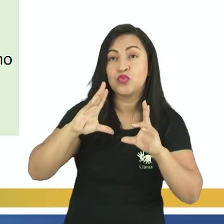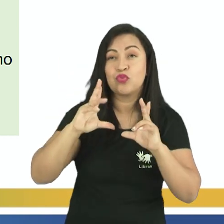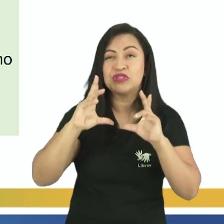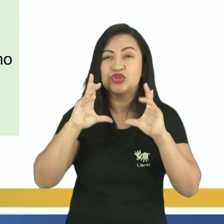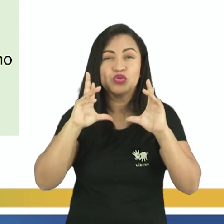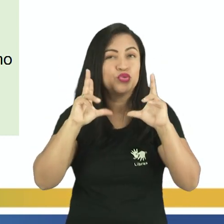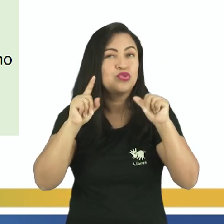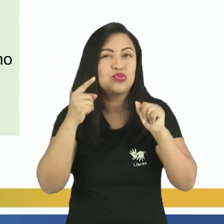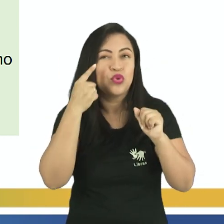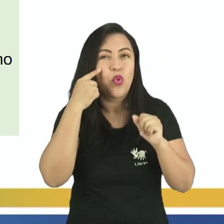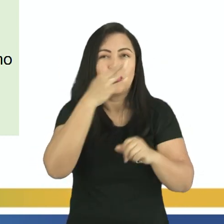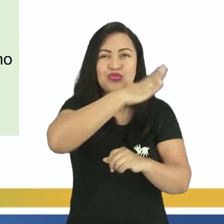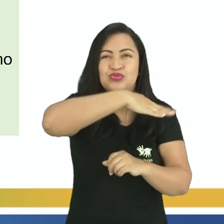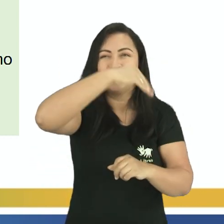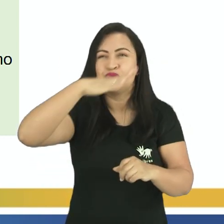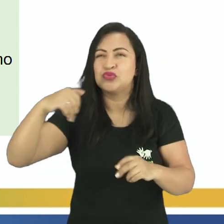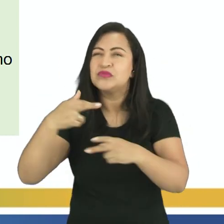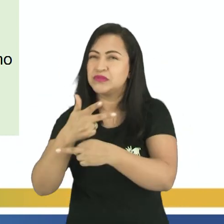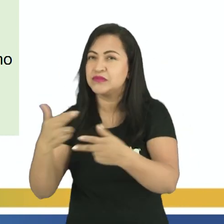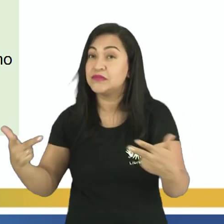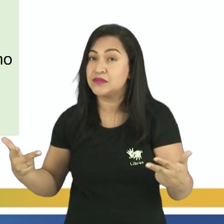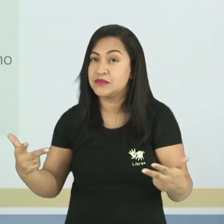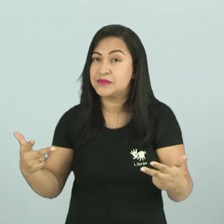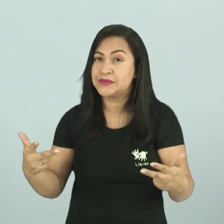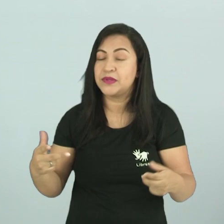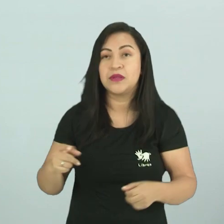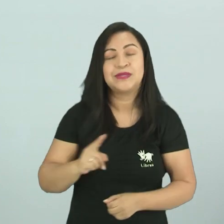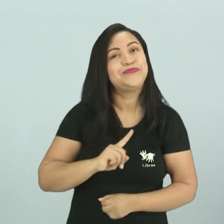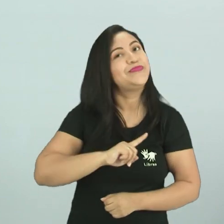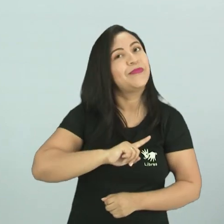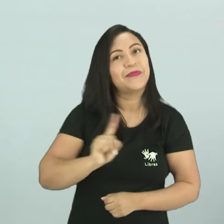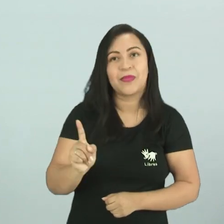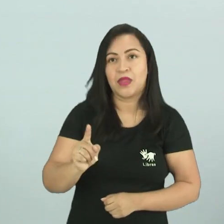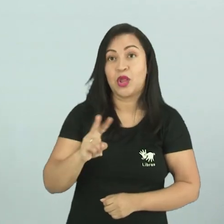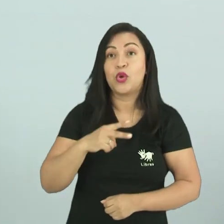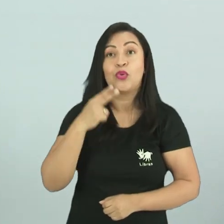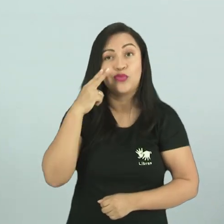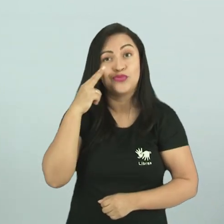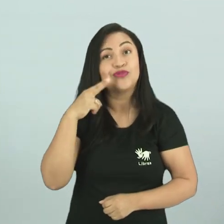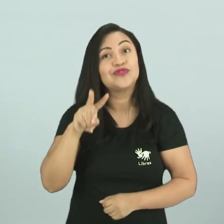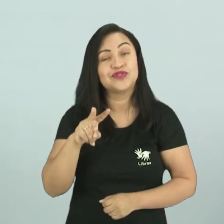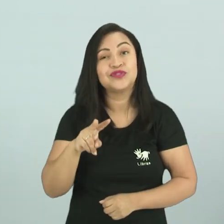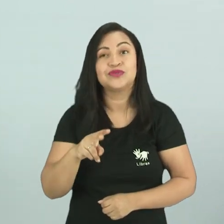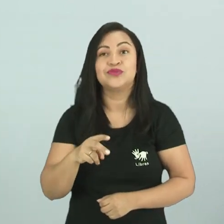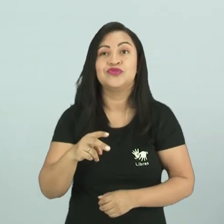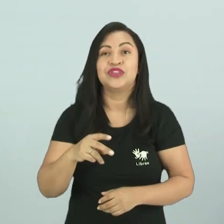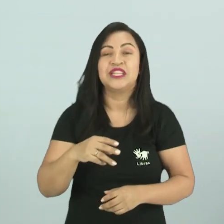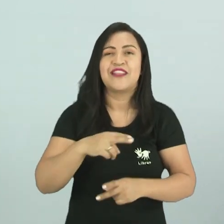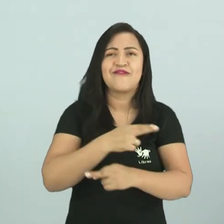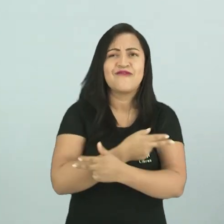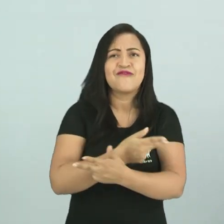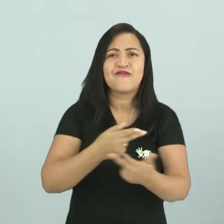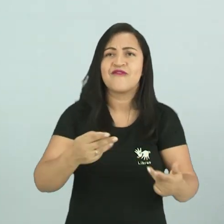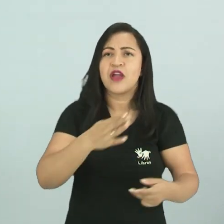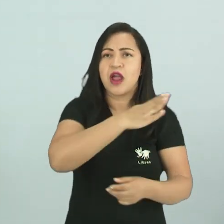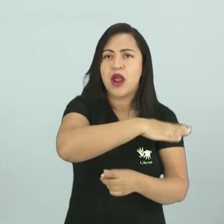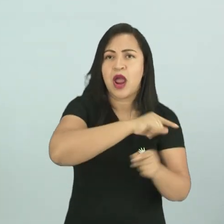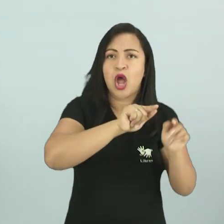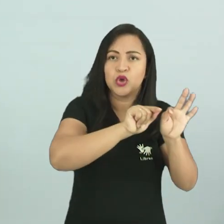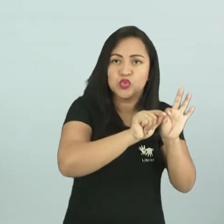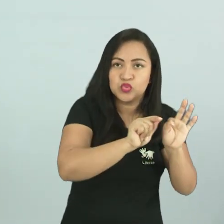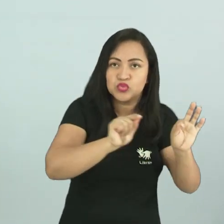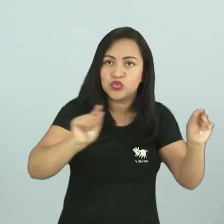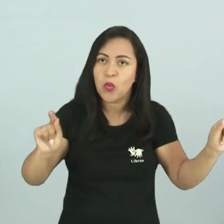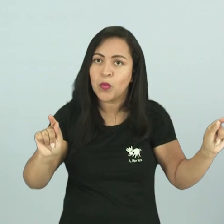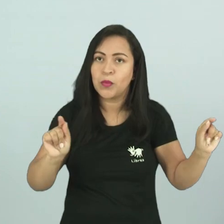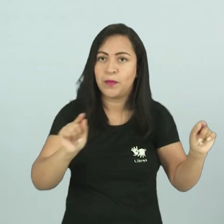comprimentos e frequências existentes? Não. Nós vimos que existem vários comprimentos de ondas e que nós temos